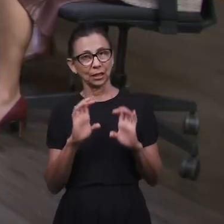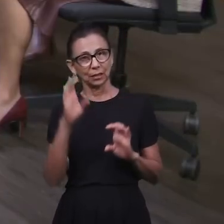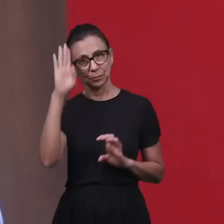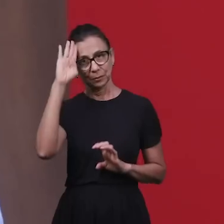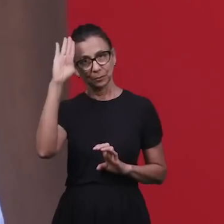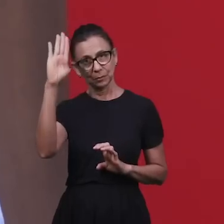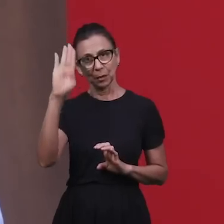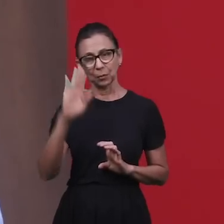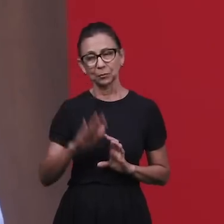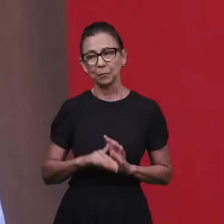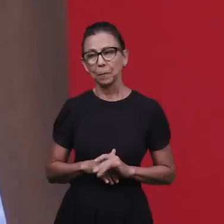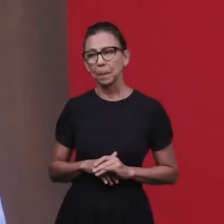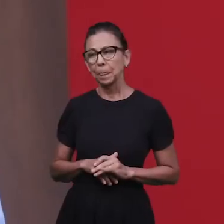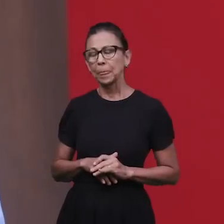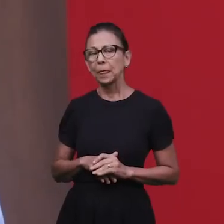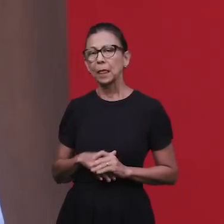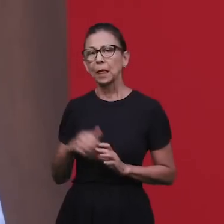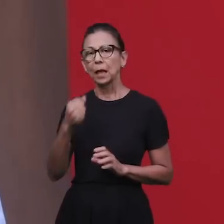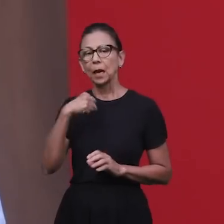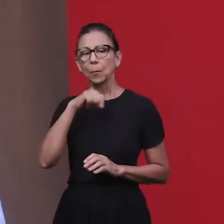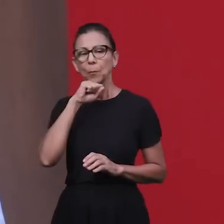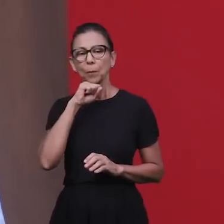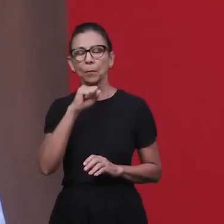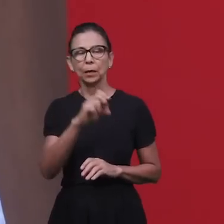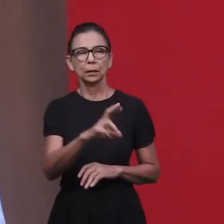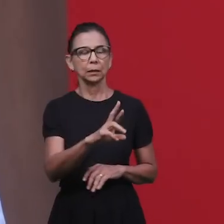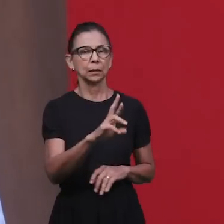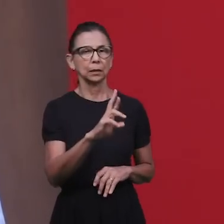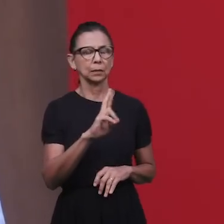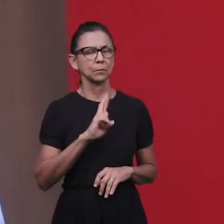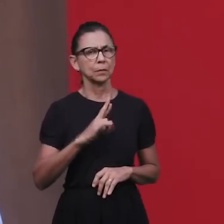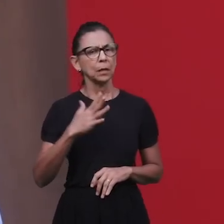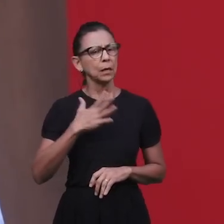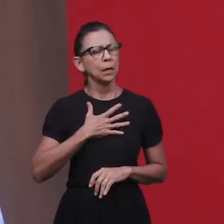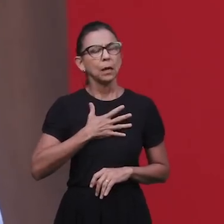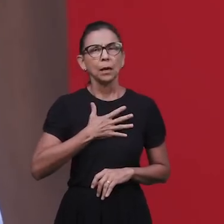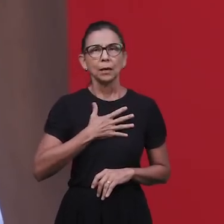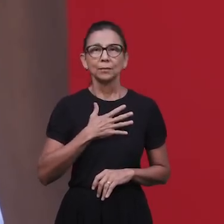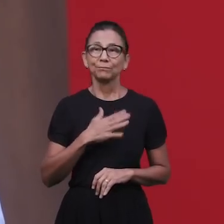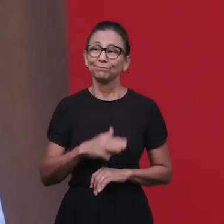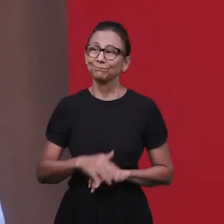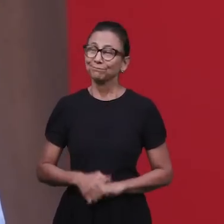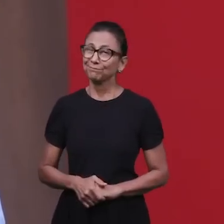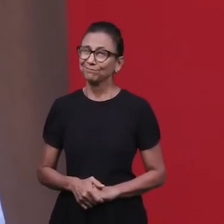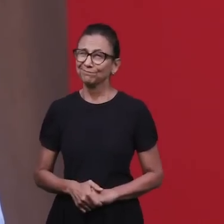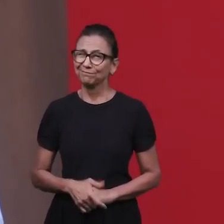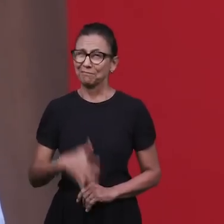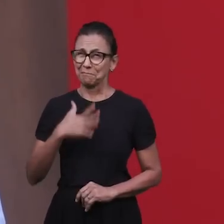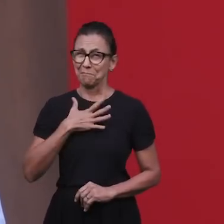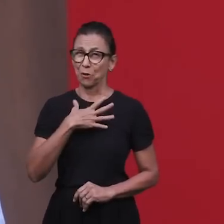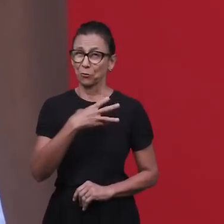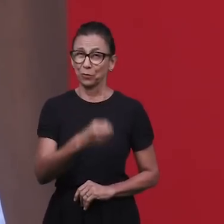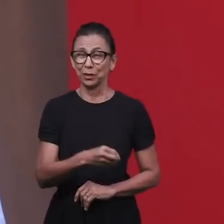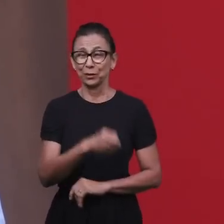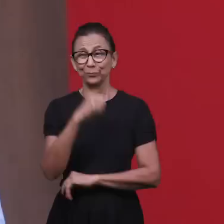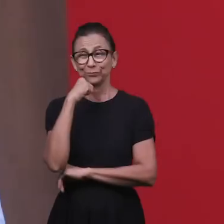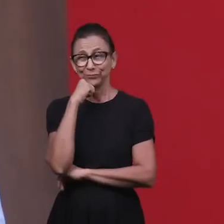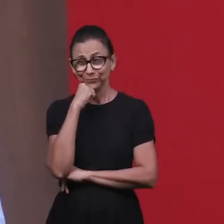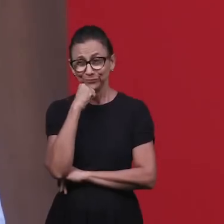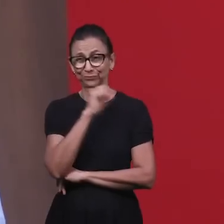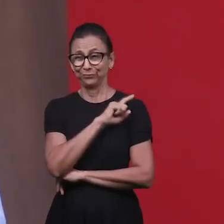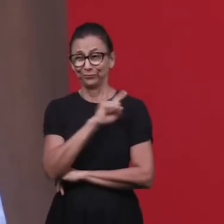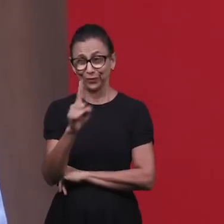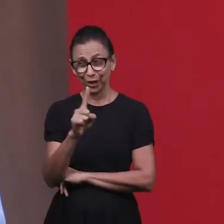me deu uma resposta. Meu filho, quando ela falava assim, eu já sabia que era não, né? Mas não era um não direto,